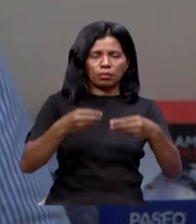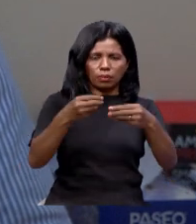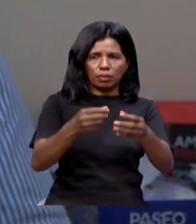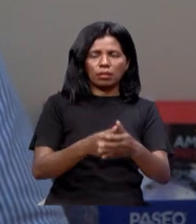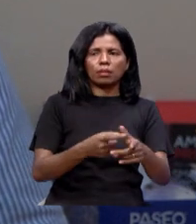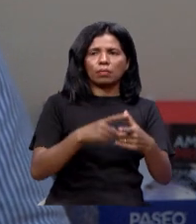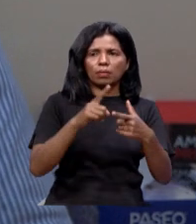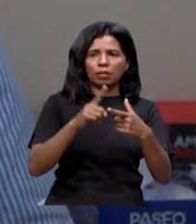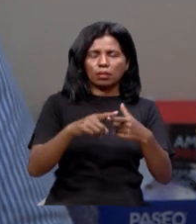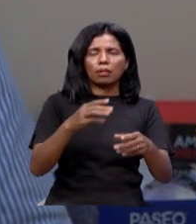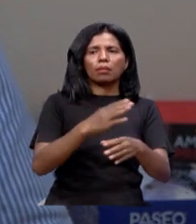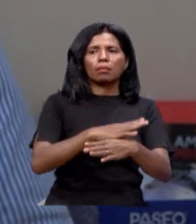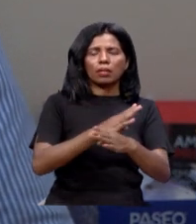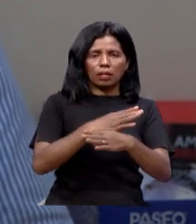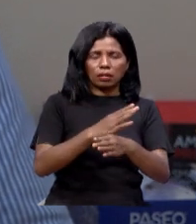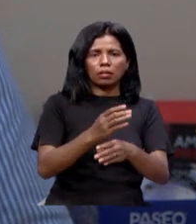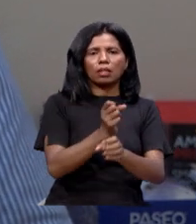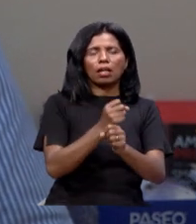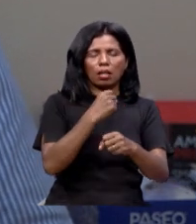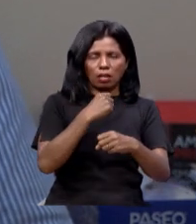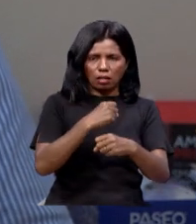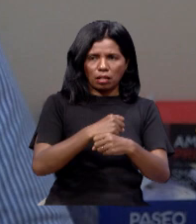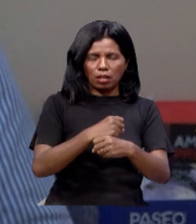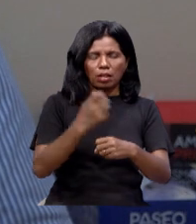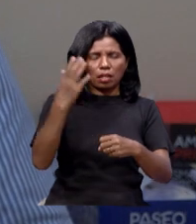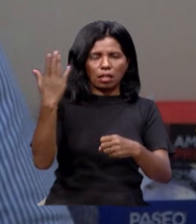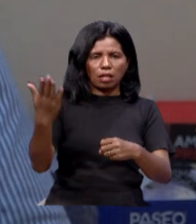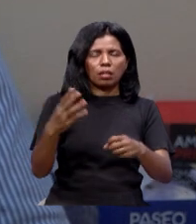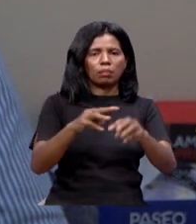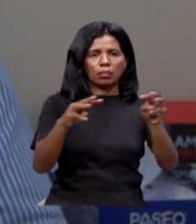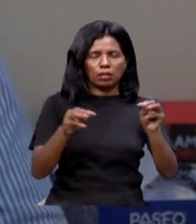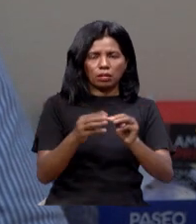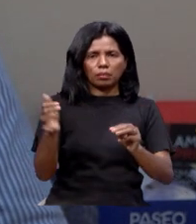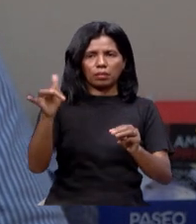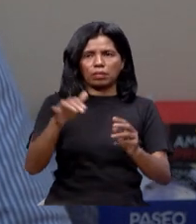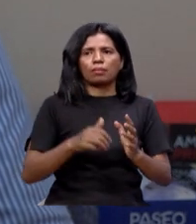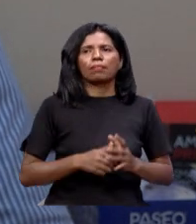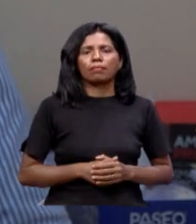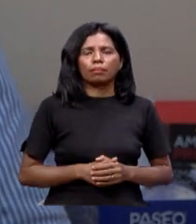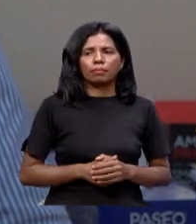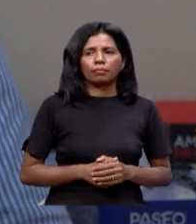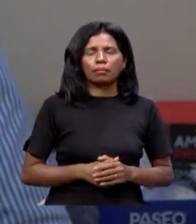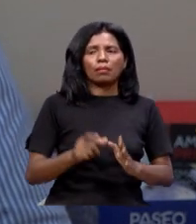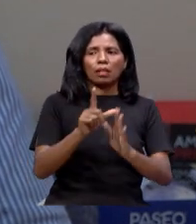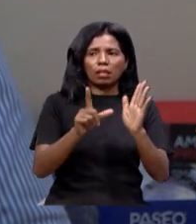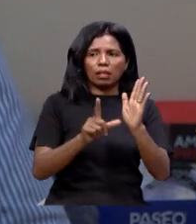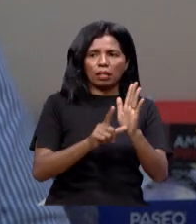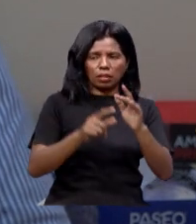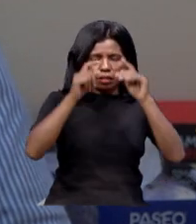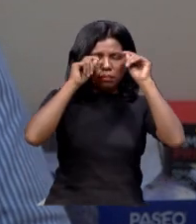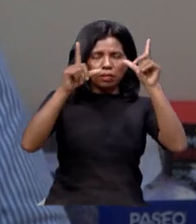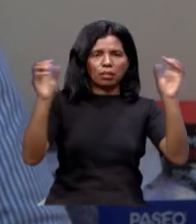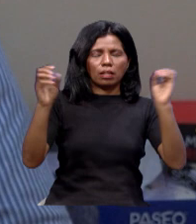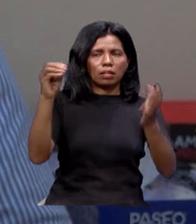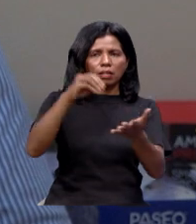depois mekanik sira acompanya bahalo mantensaun ye terreno munisip sira lei timor ni la autoriza